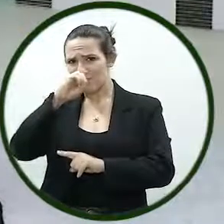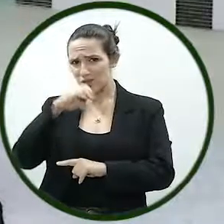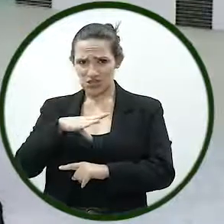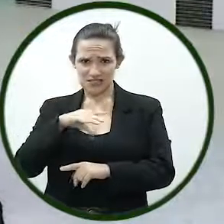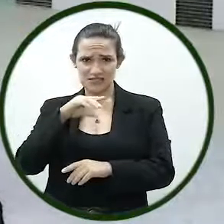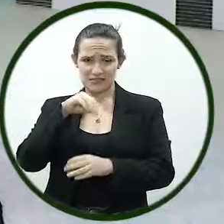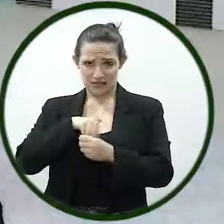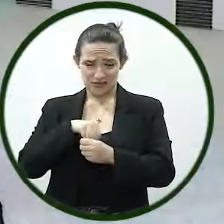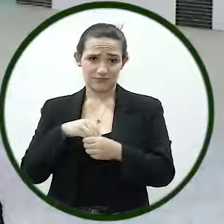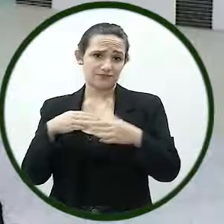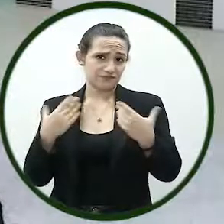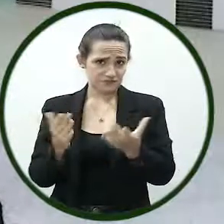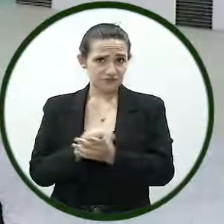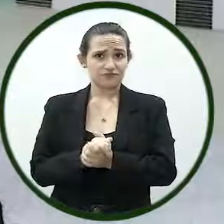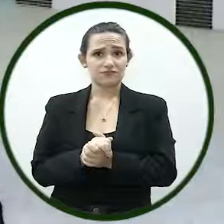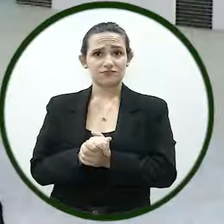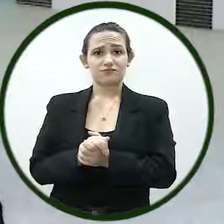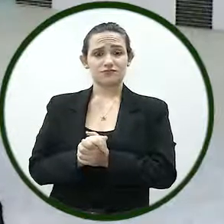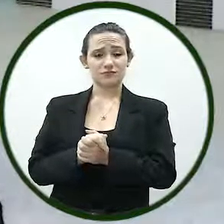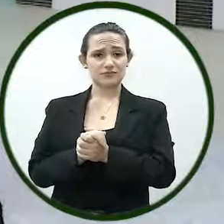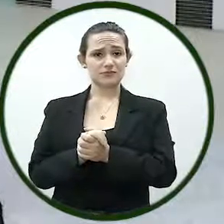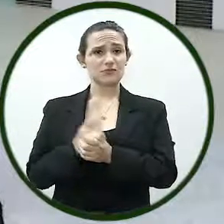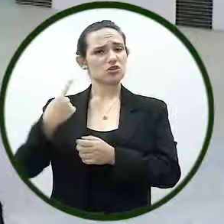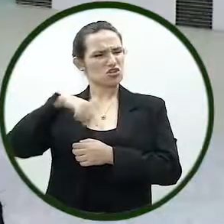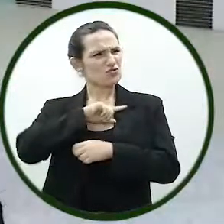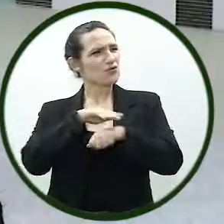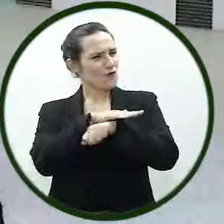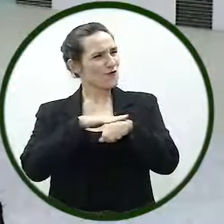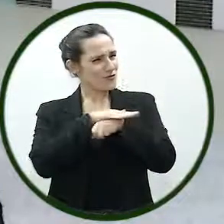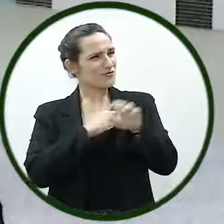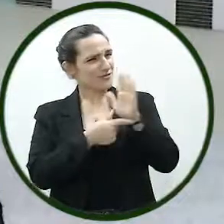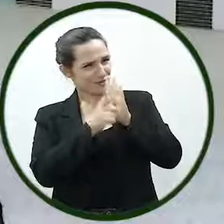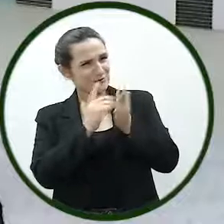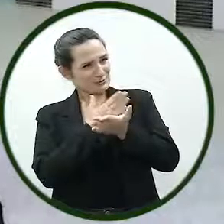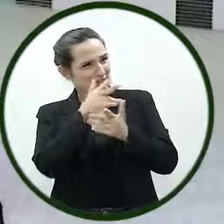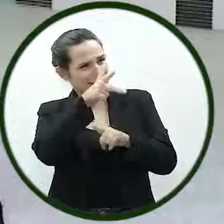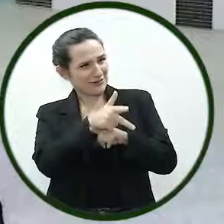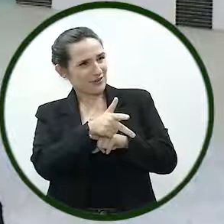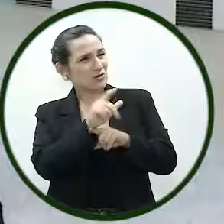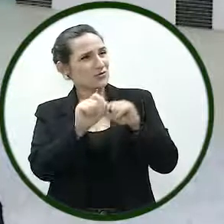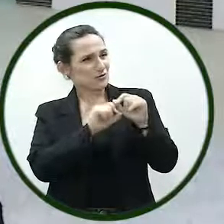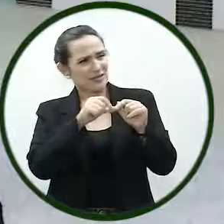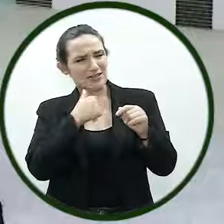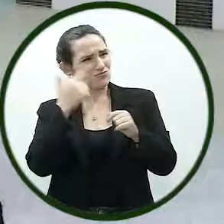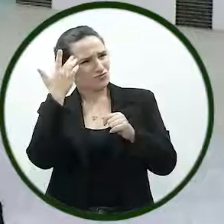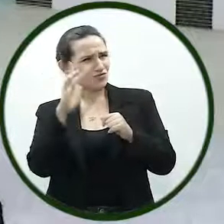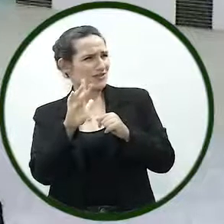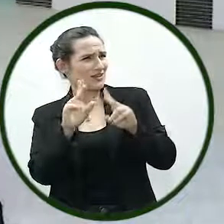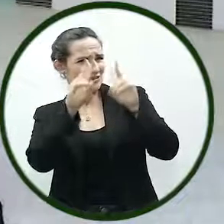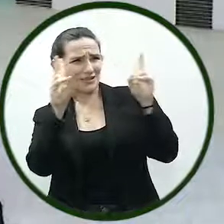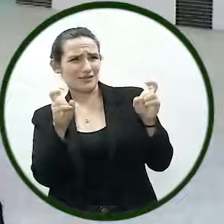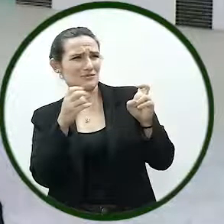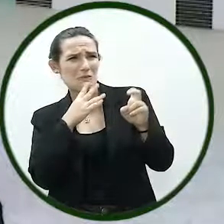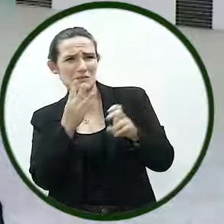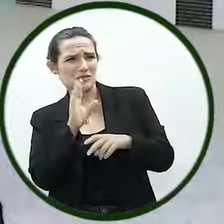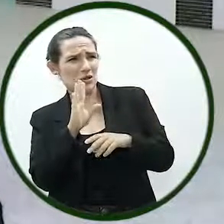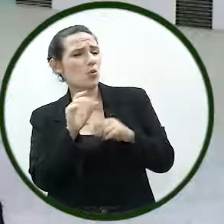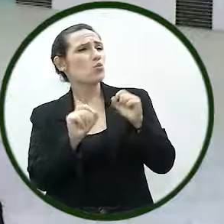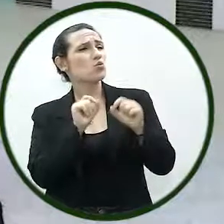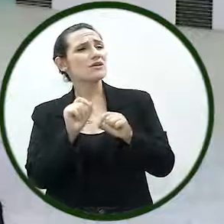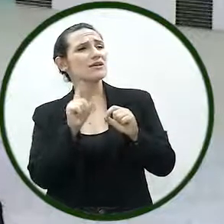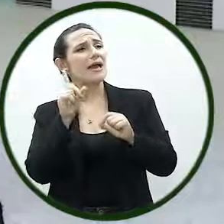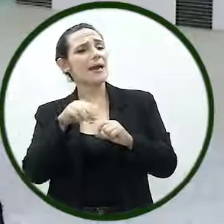várias formas, inclusive foi uma das formas que a gente estava conversando aqui antes de gravar, né? Eu não sabia exatamente do que se tratava. Você pode explicar